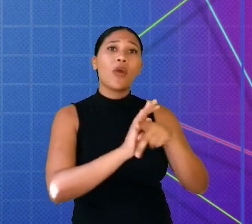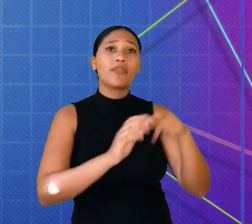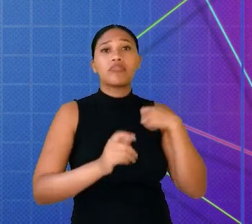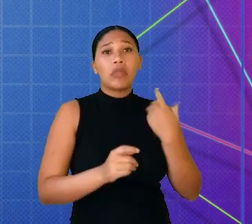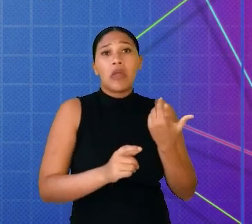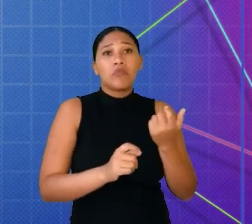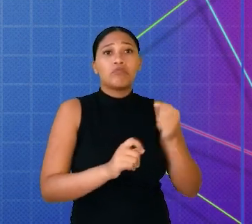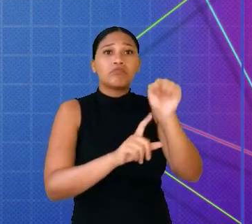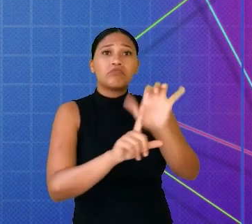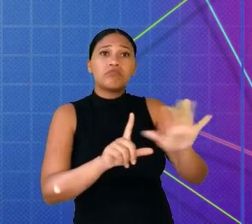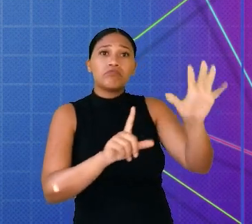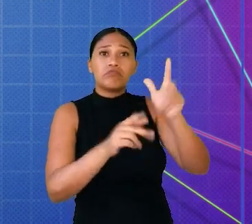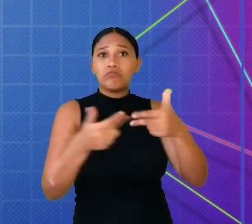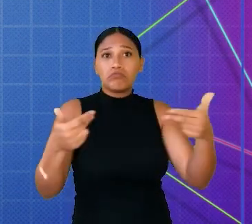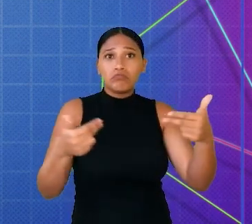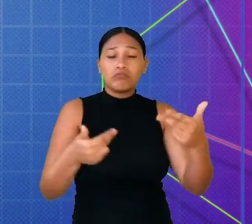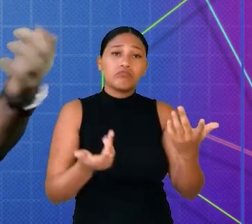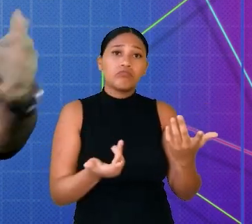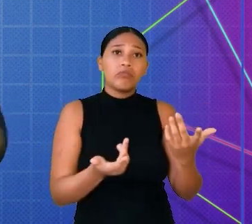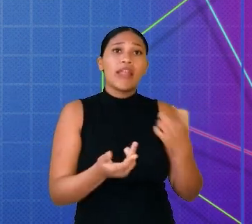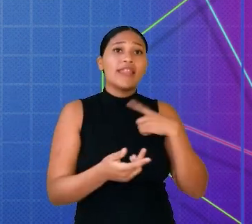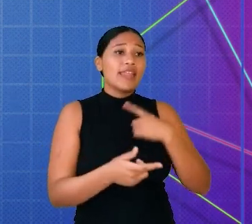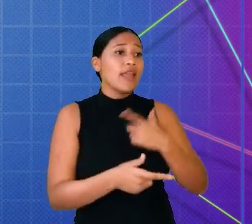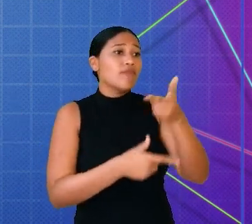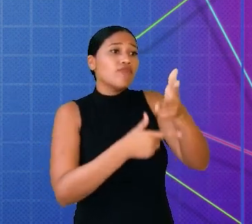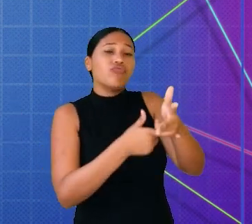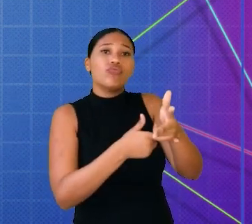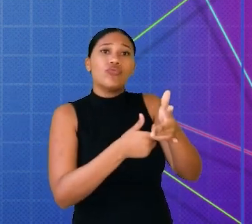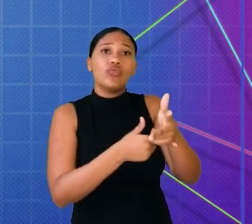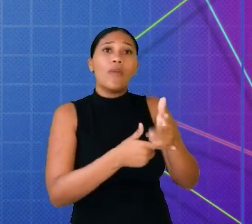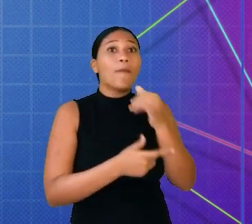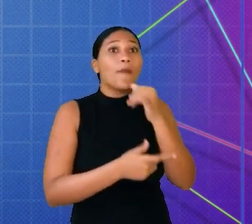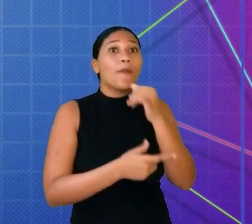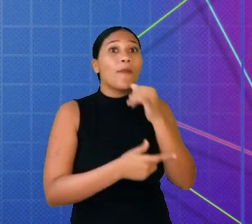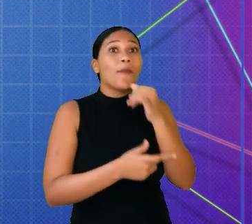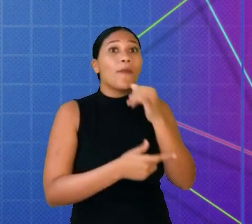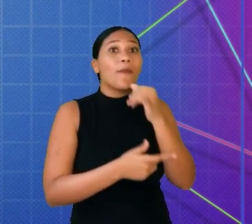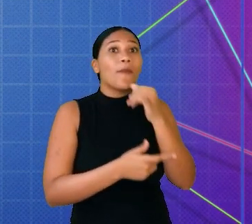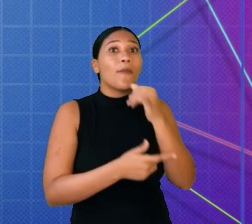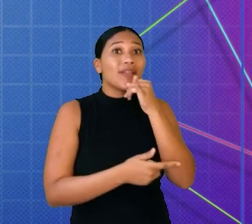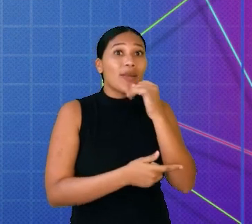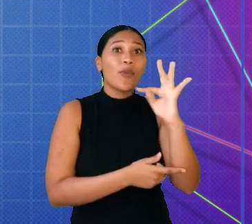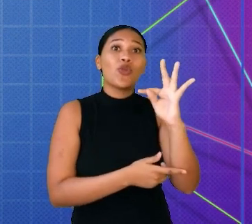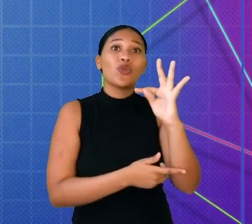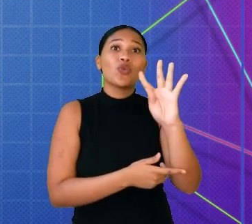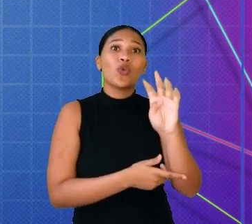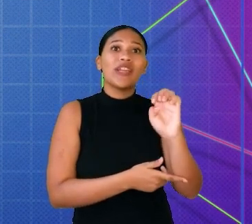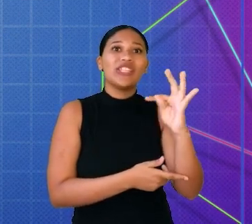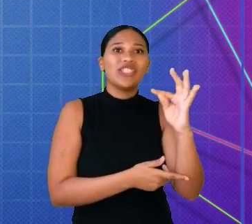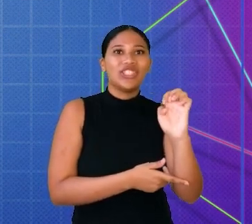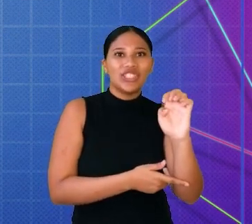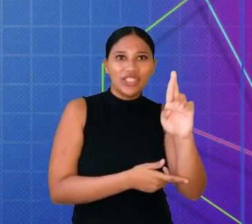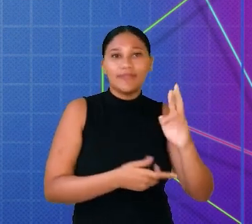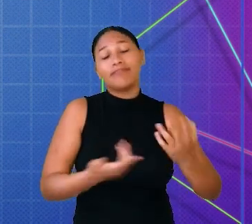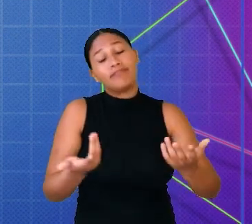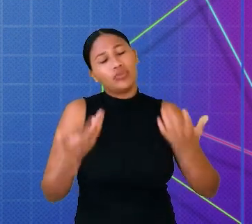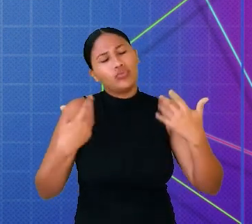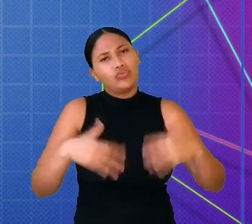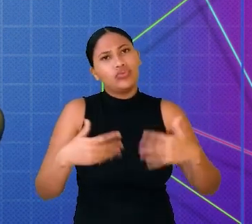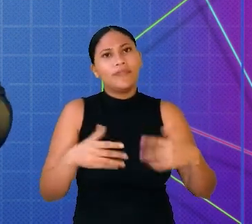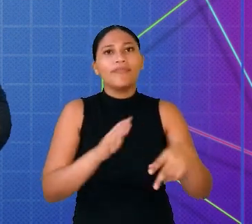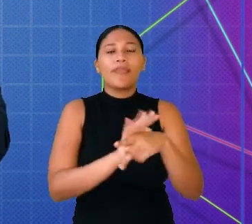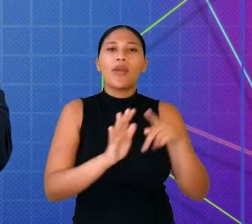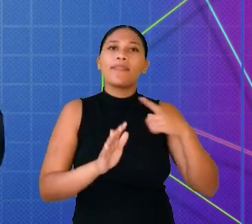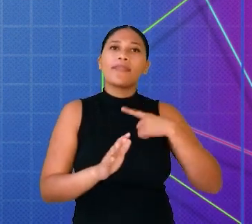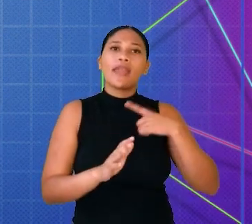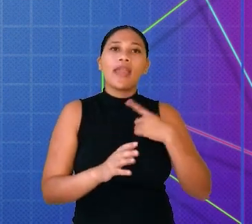para um público em algum canal de transmissão. Exemplo, twitch.tv. Logomarca da Twitch. Existe uma infinidade de materiais que